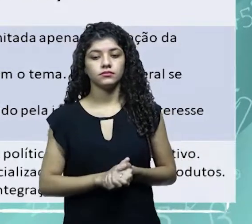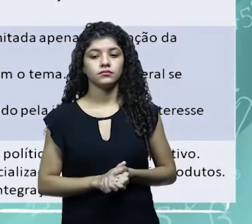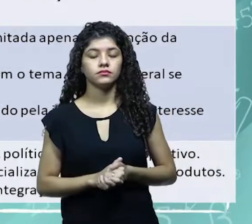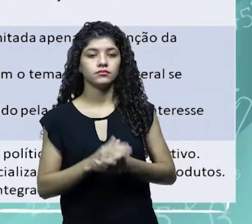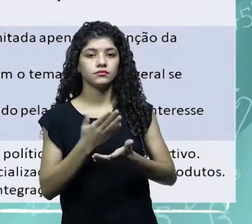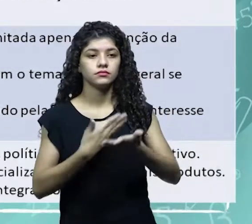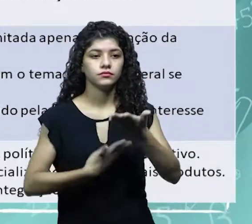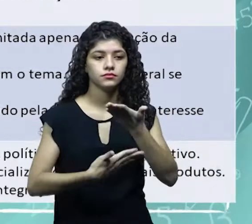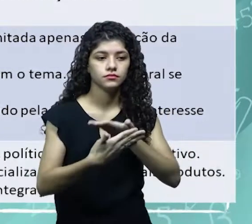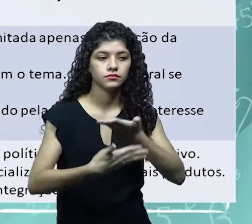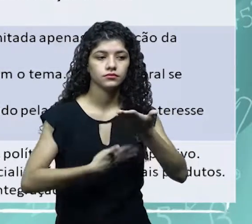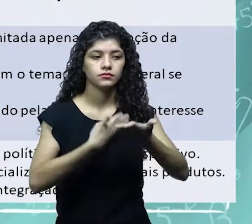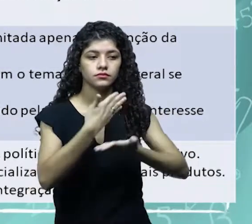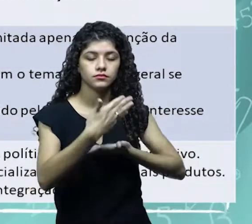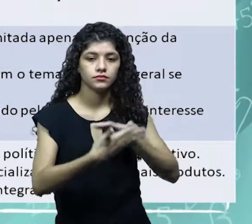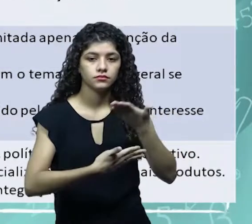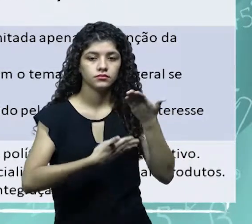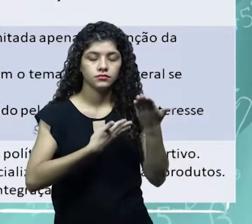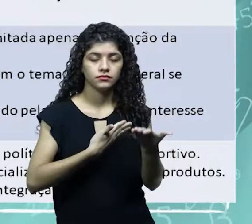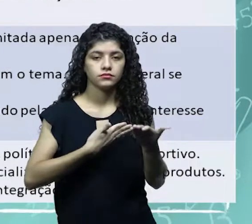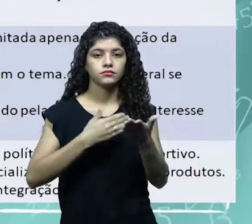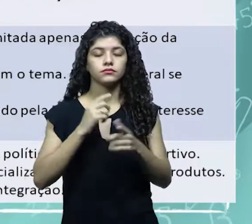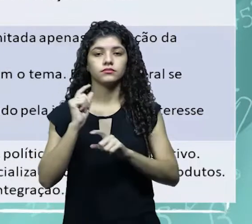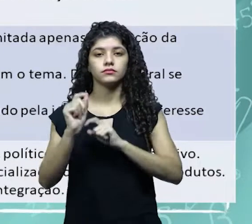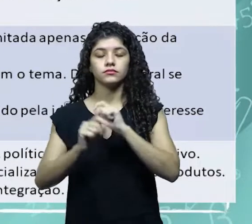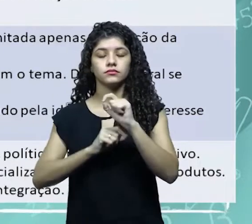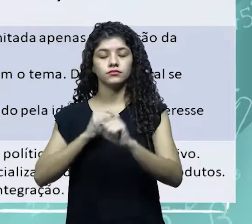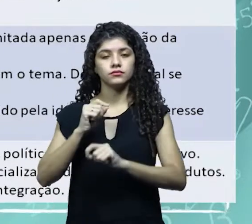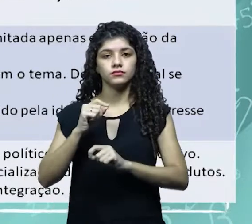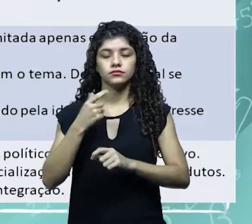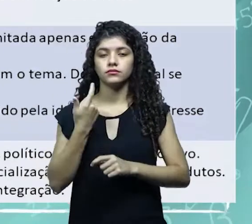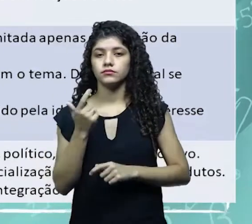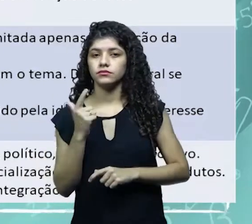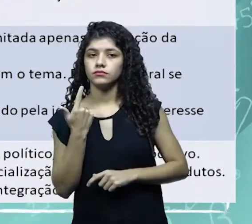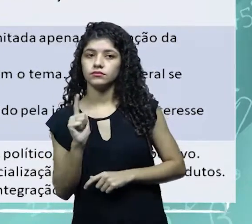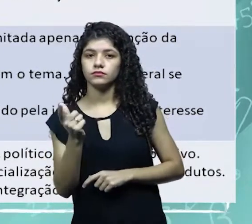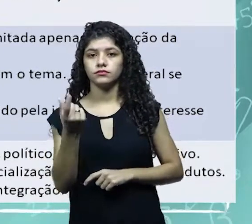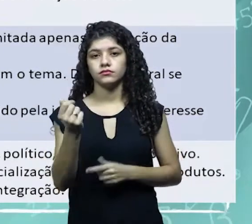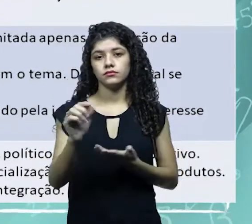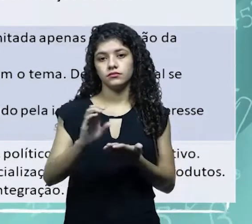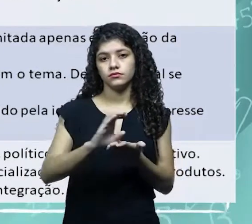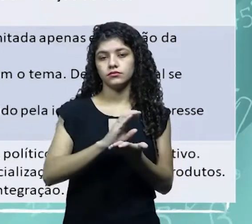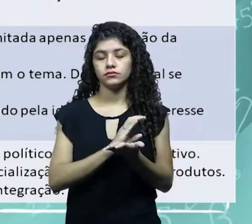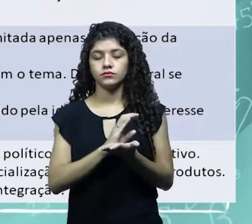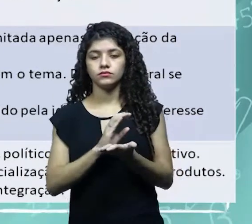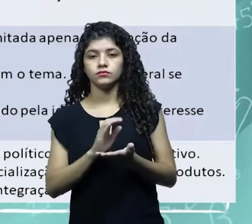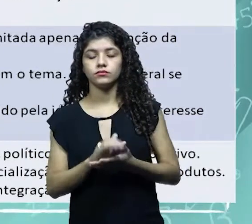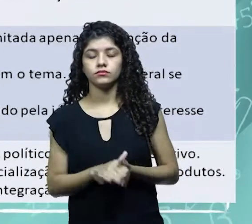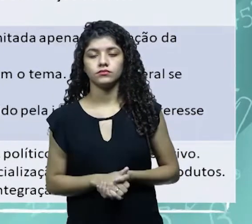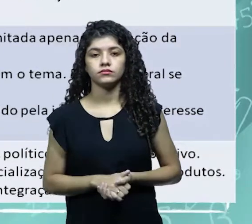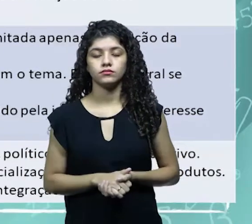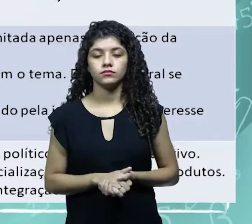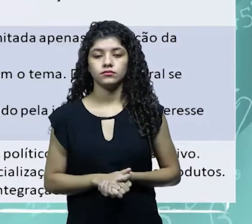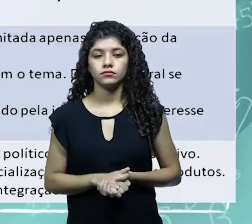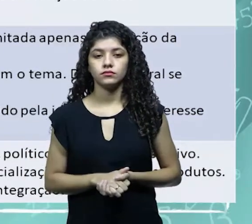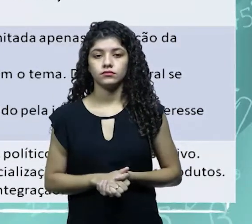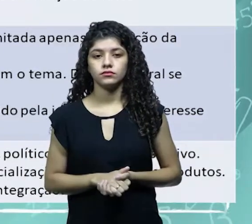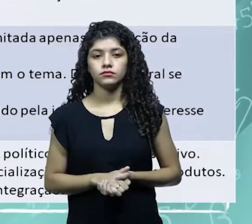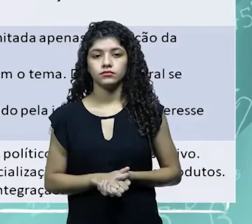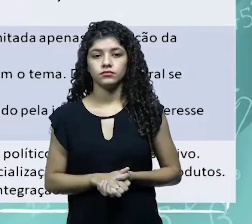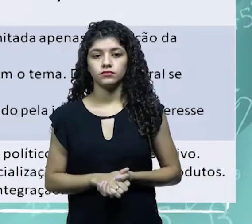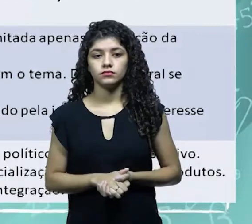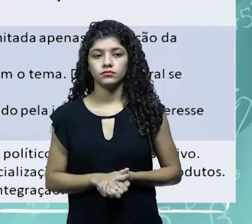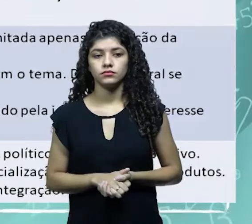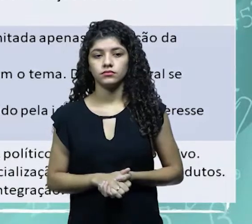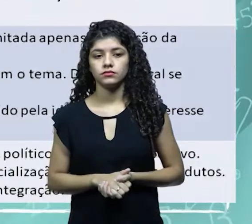social que o objetivo objetivo é congregação integração geralmente ele é beneficente